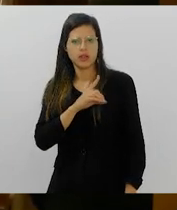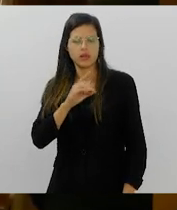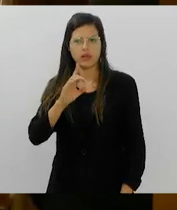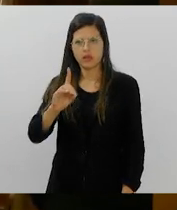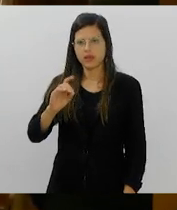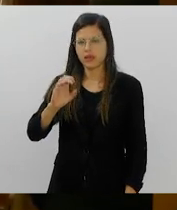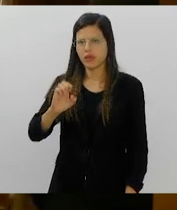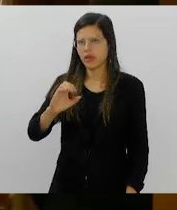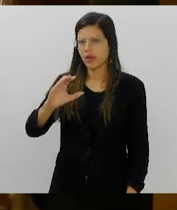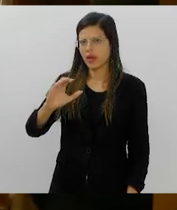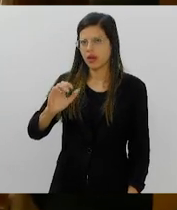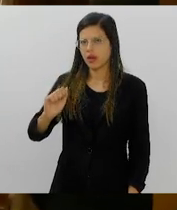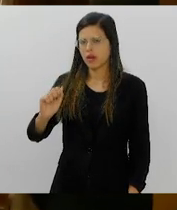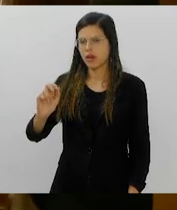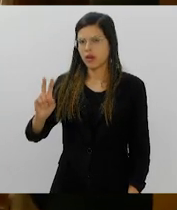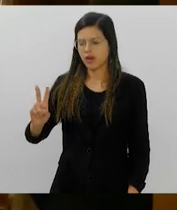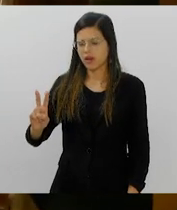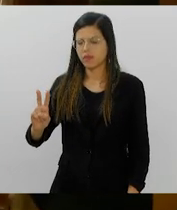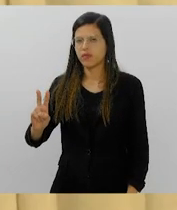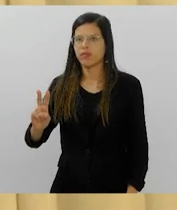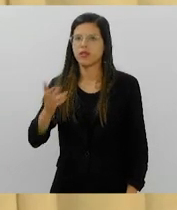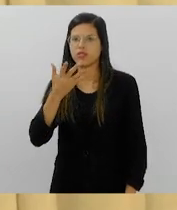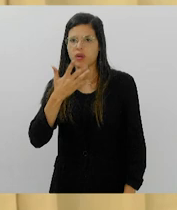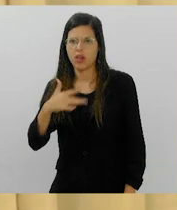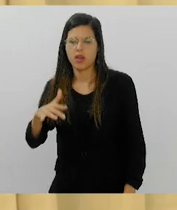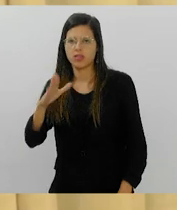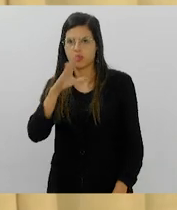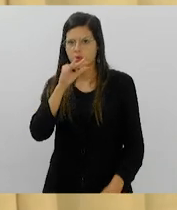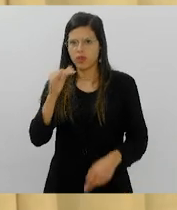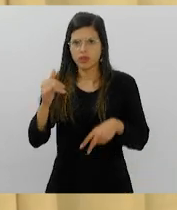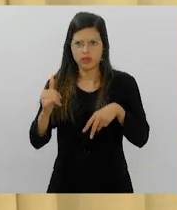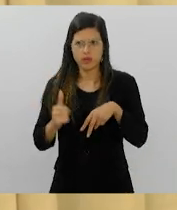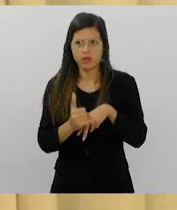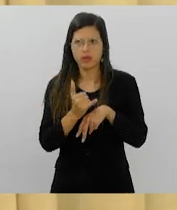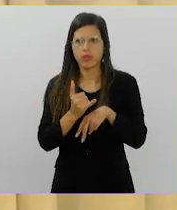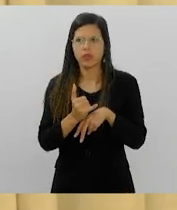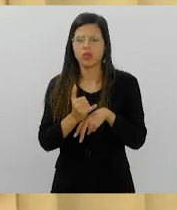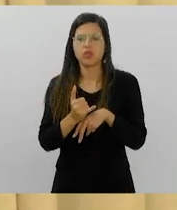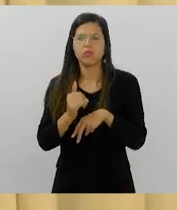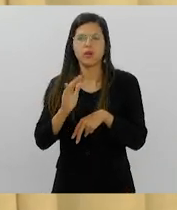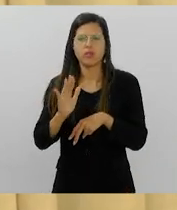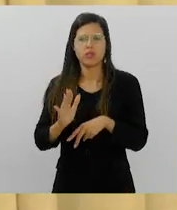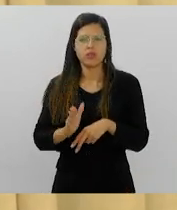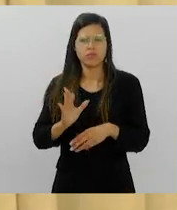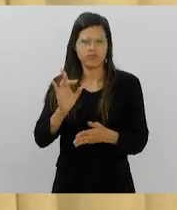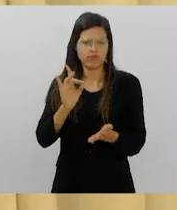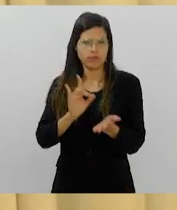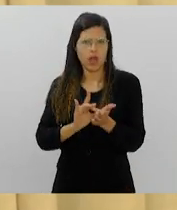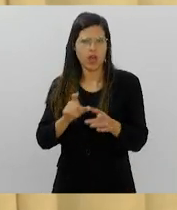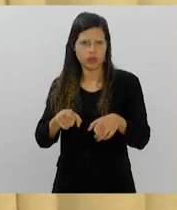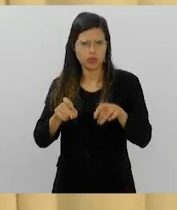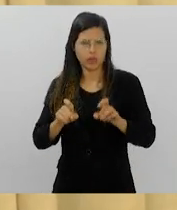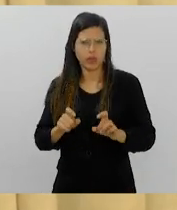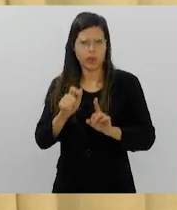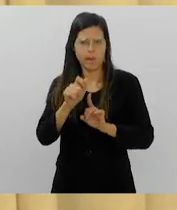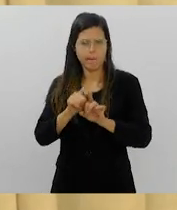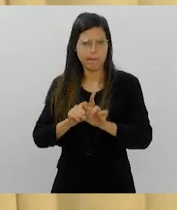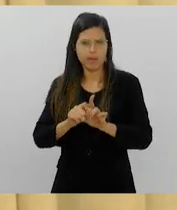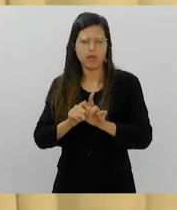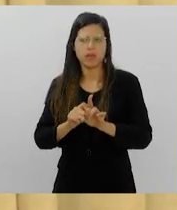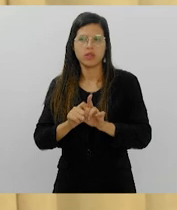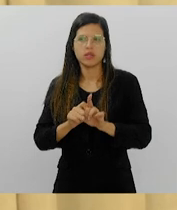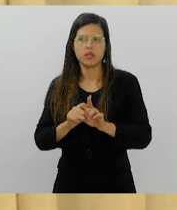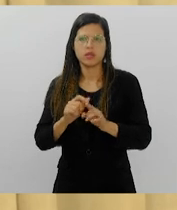da Criança e do Adolescente Vítima. Estou como titular há pouco mais de um mês, mas nessa trajetória